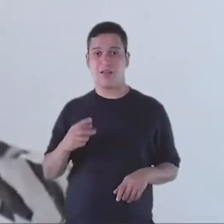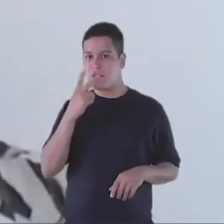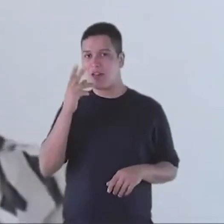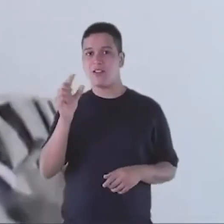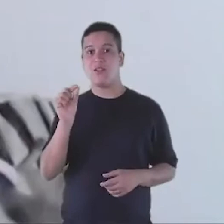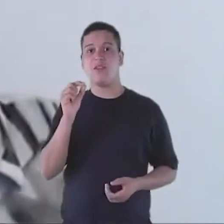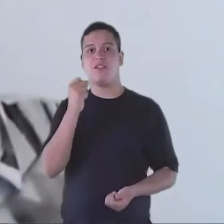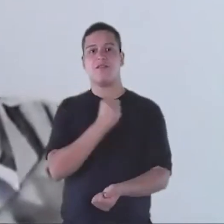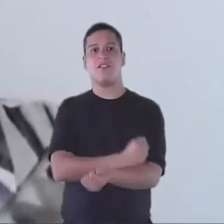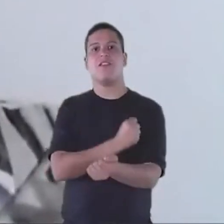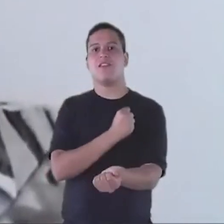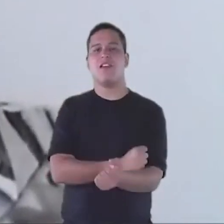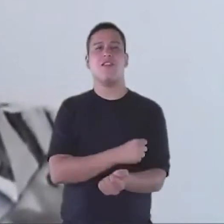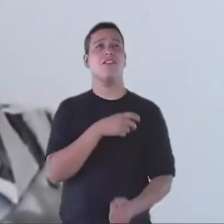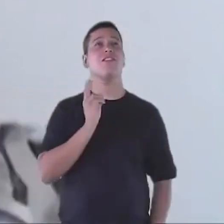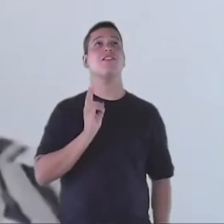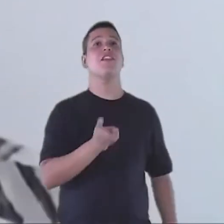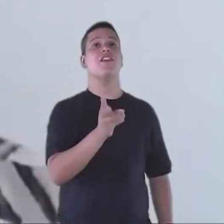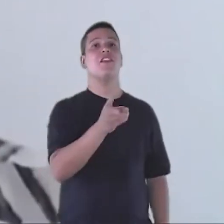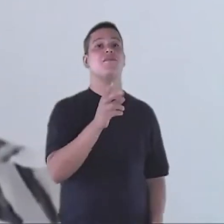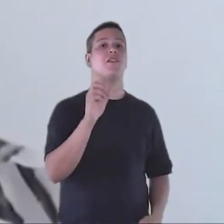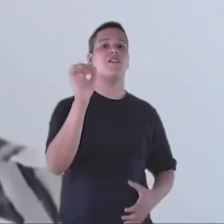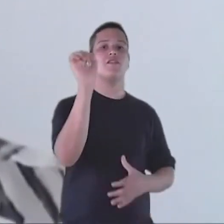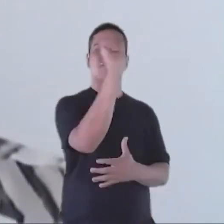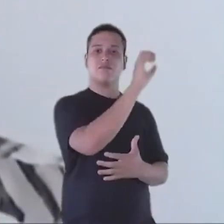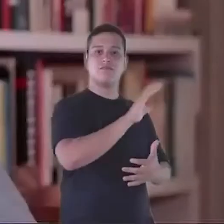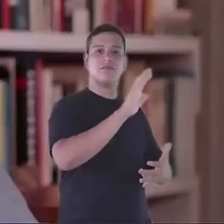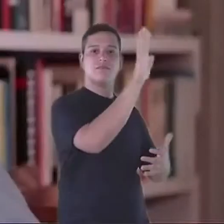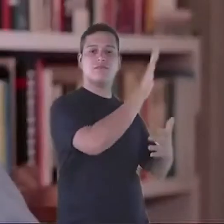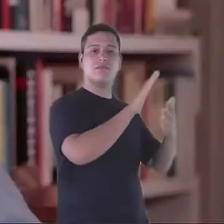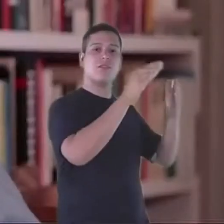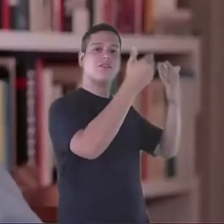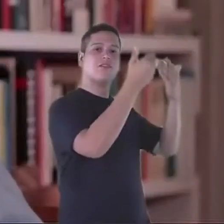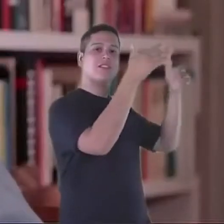limpar a janela. Eu nunca vi gente que limpa tanta janela na vida.